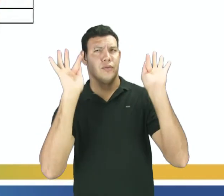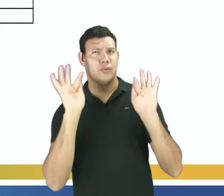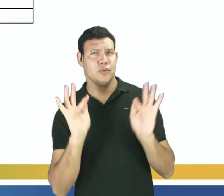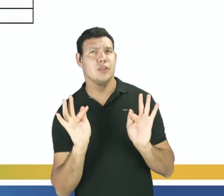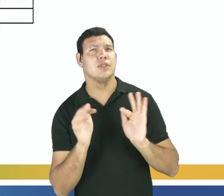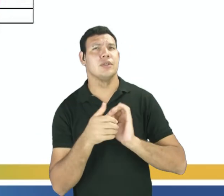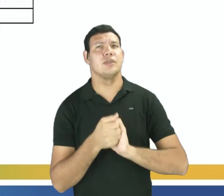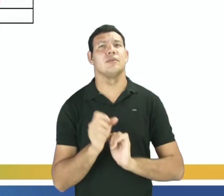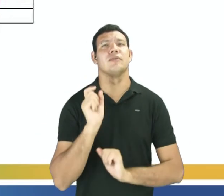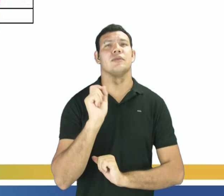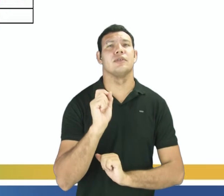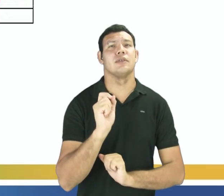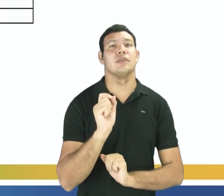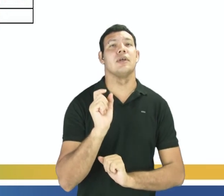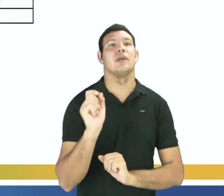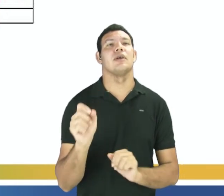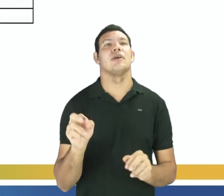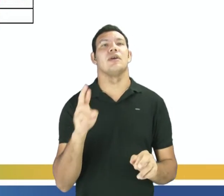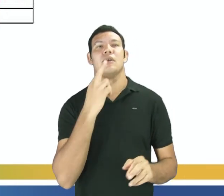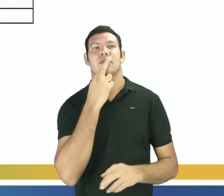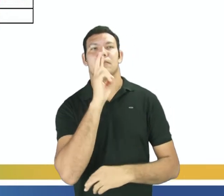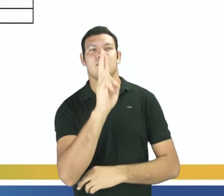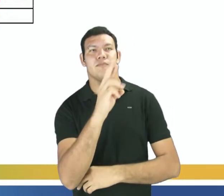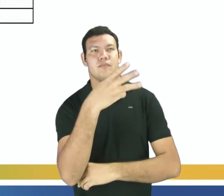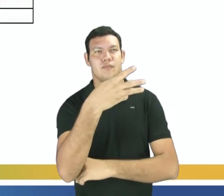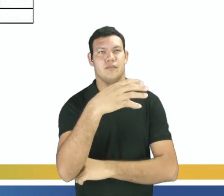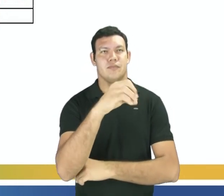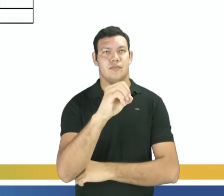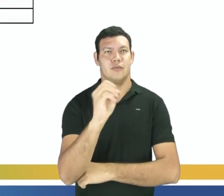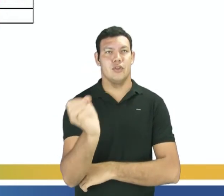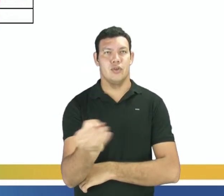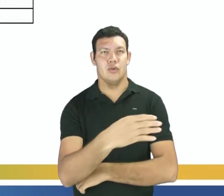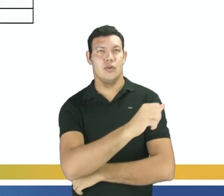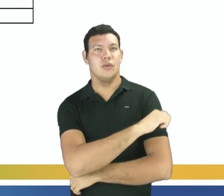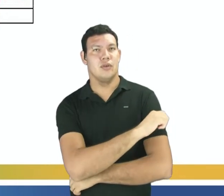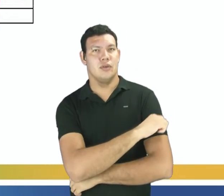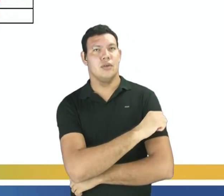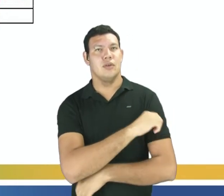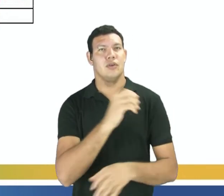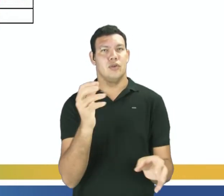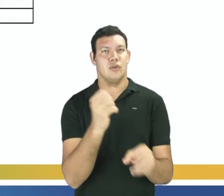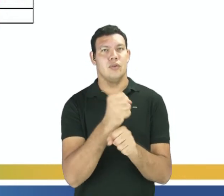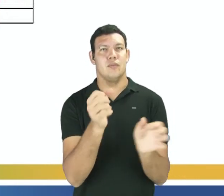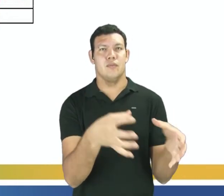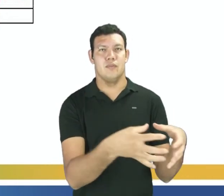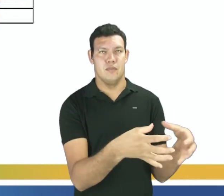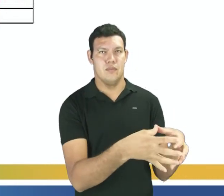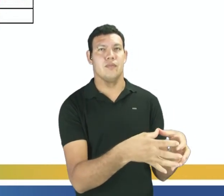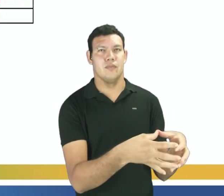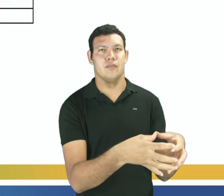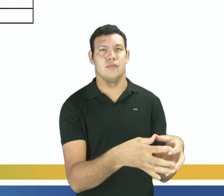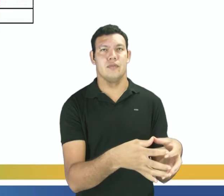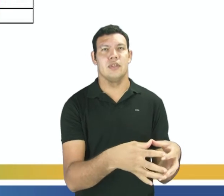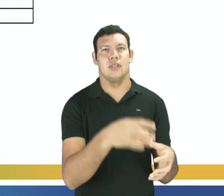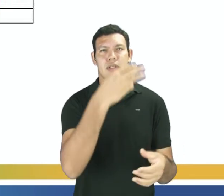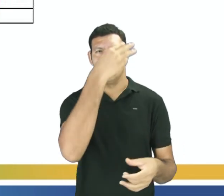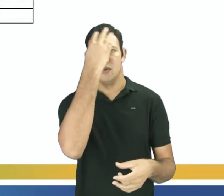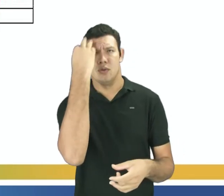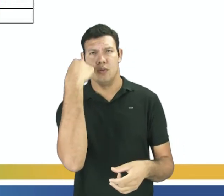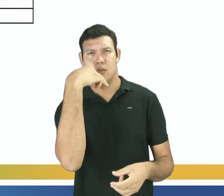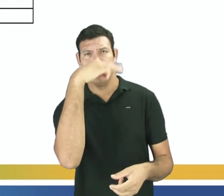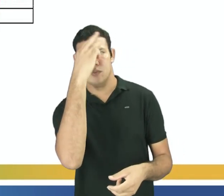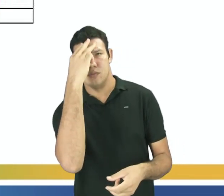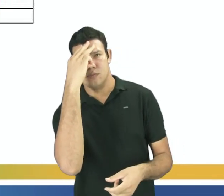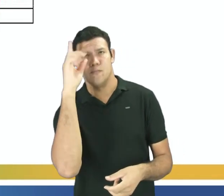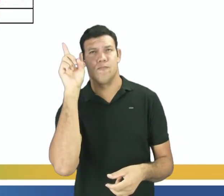uma grandeza diretamente proporcional utilizando regra de 3 composta. São 20 alunos, correto? E esses 20 alunos trabalharam